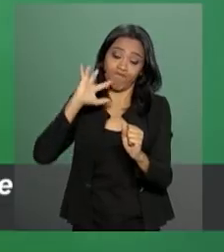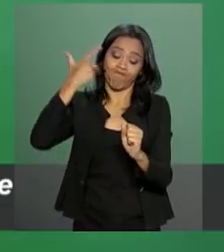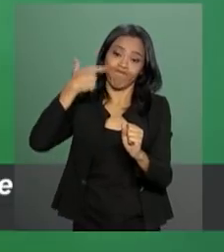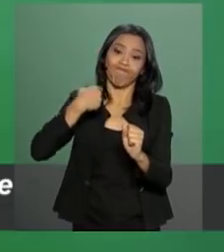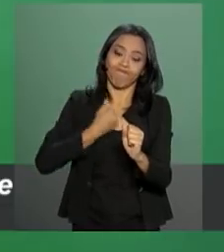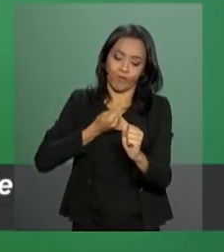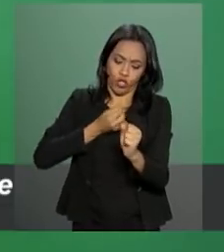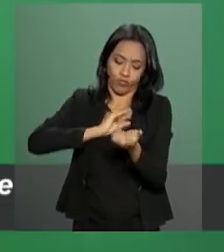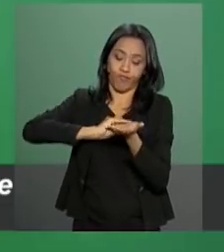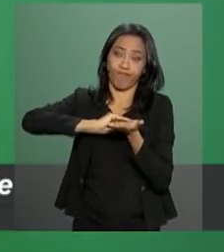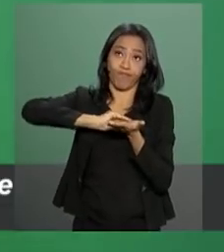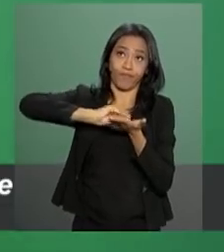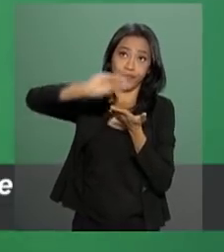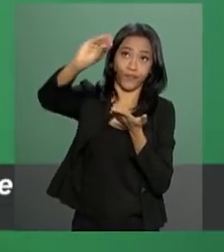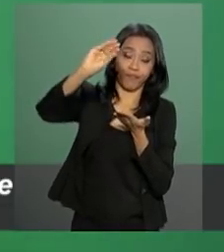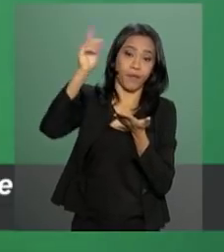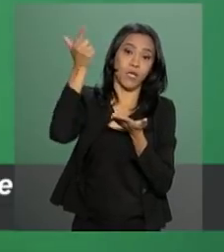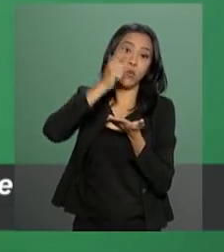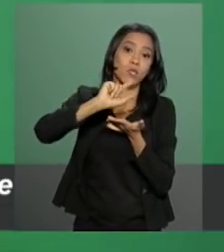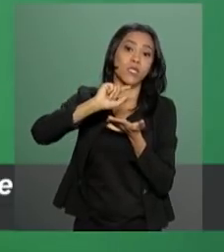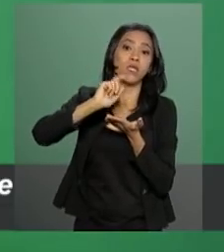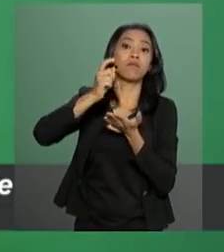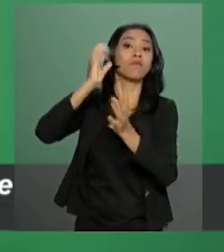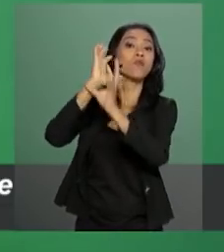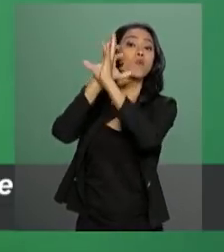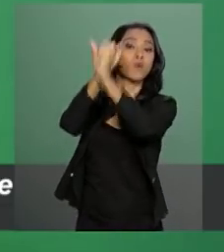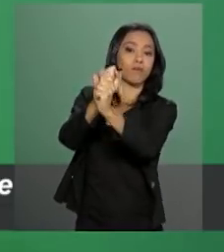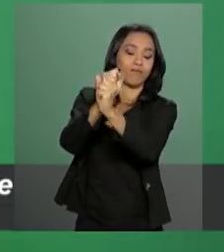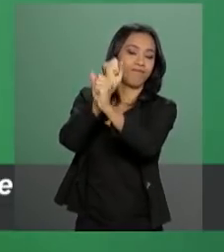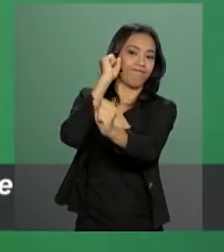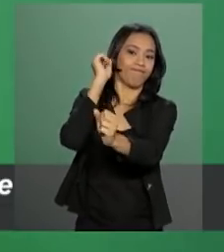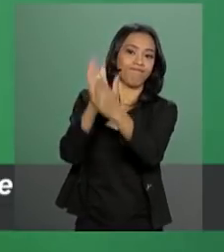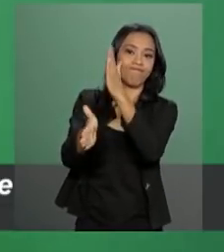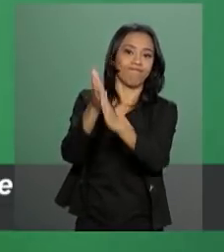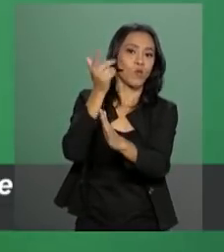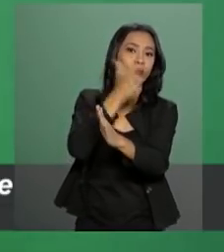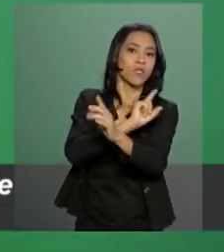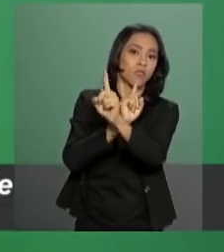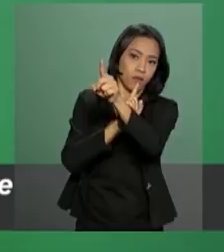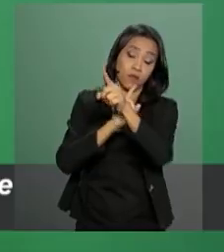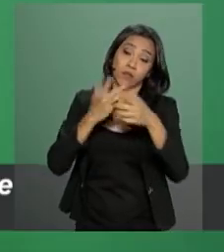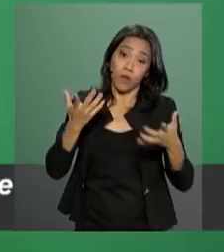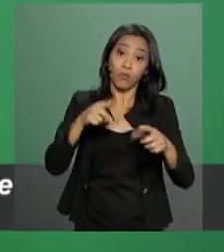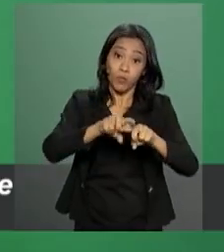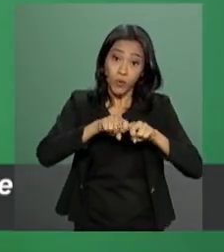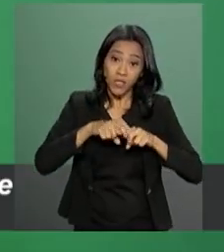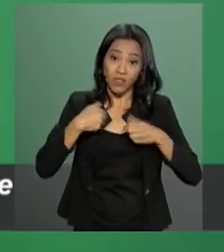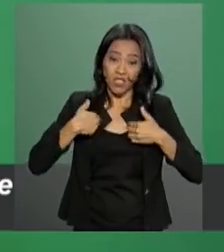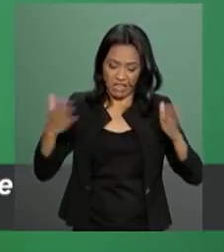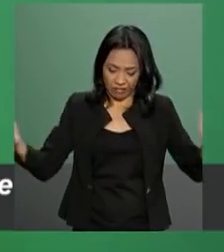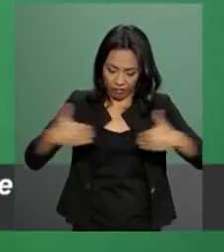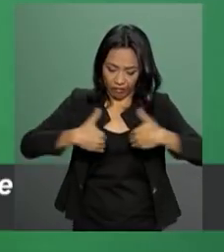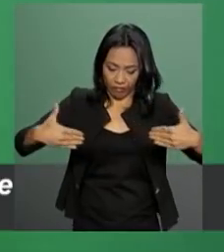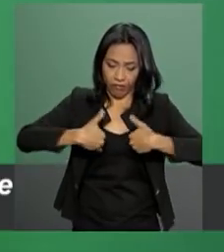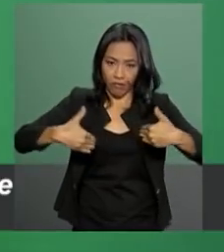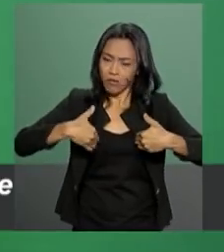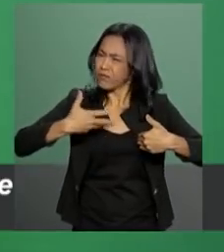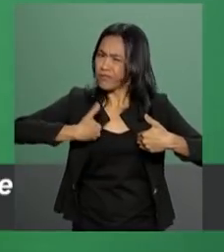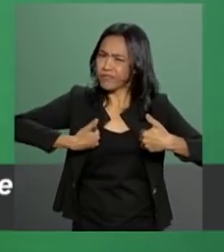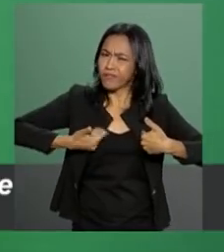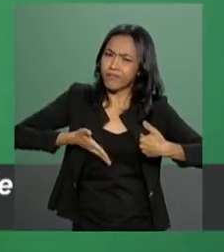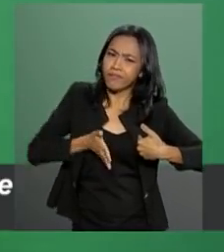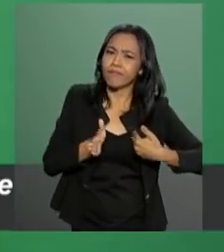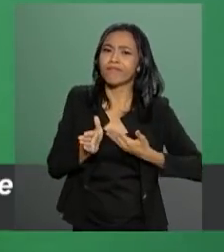para que eles pudessem fechar os seus balanços então nós promovemos essa descentralização que é fundamental